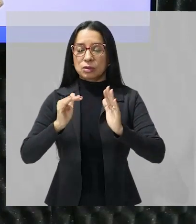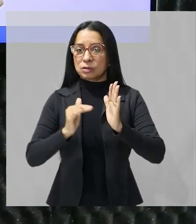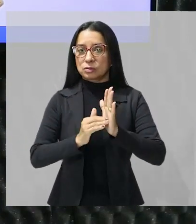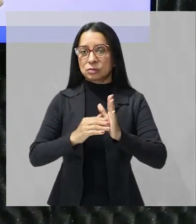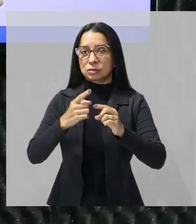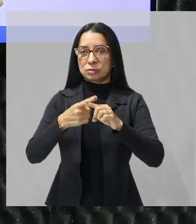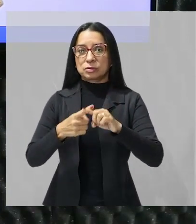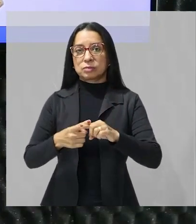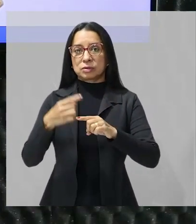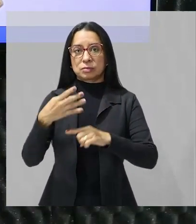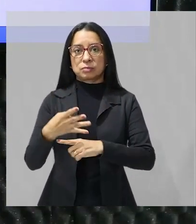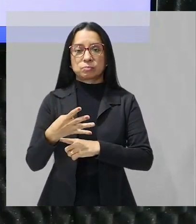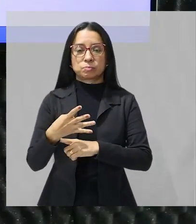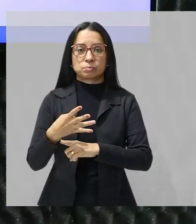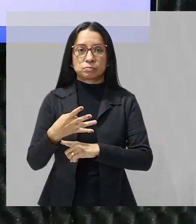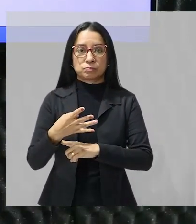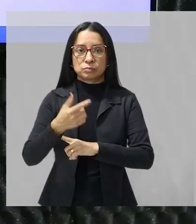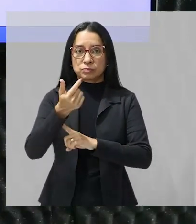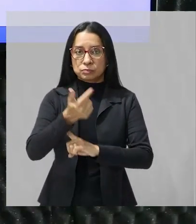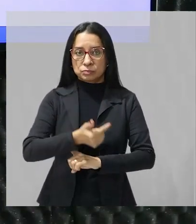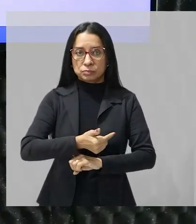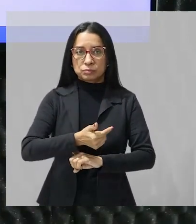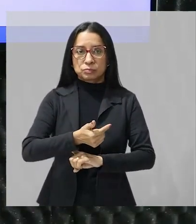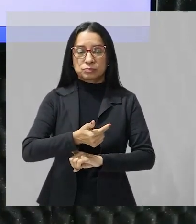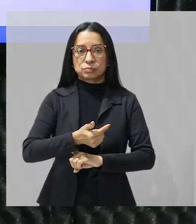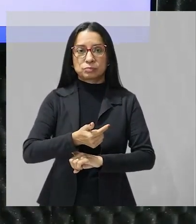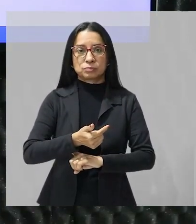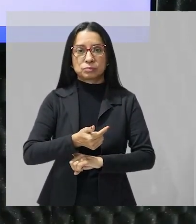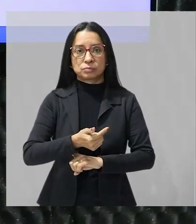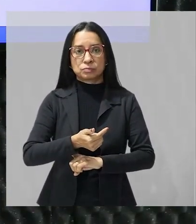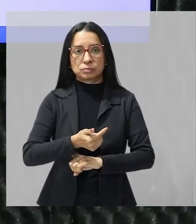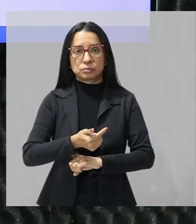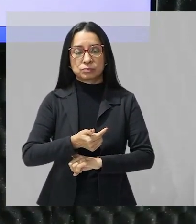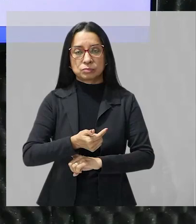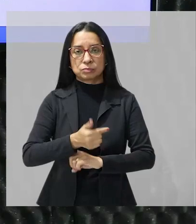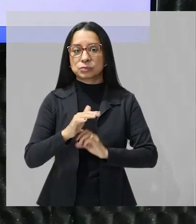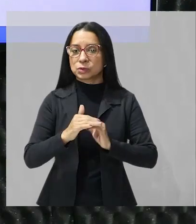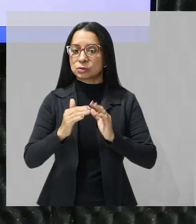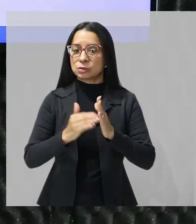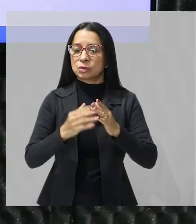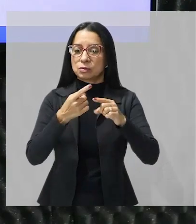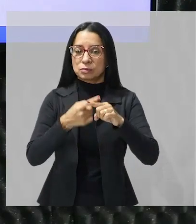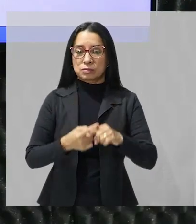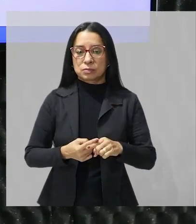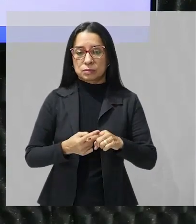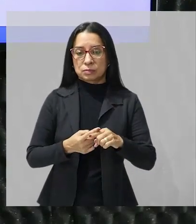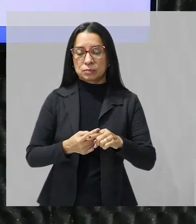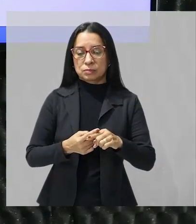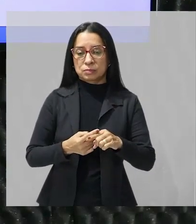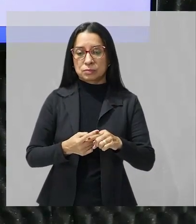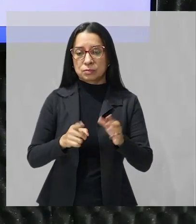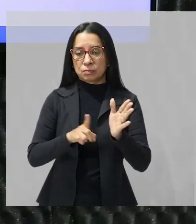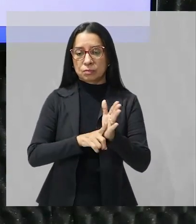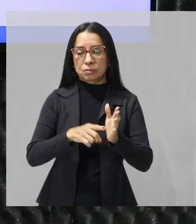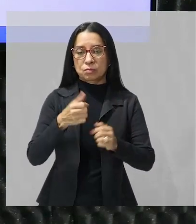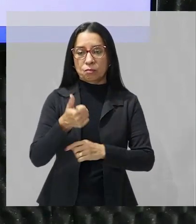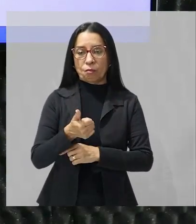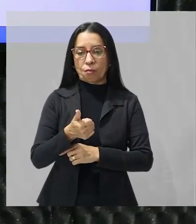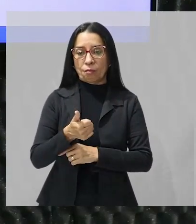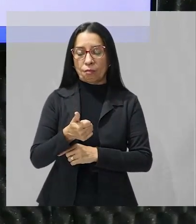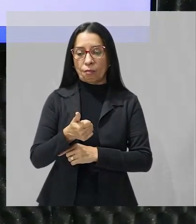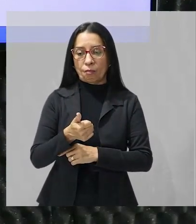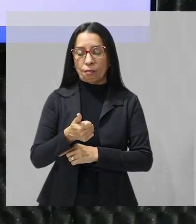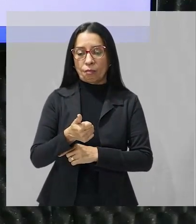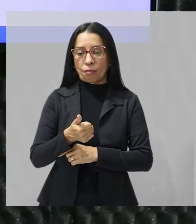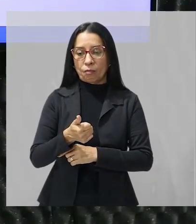ela multiplicada por 4 e a segunda expressão, toda ela está sendo multiplicada pelo menos 1.